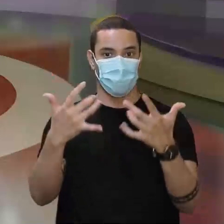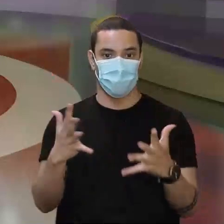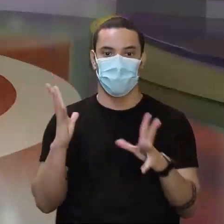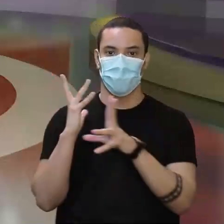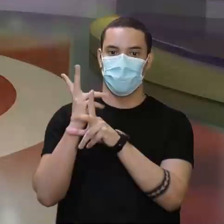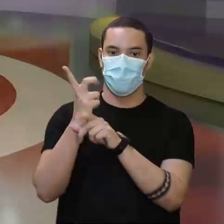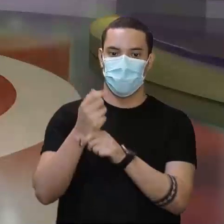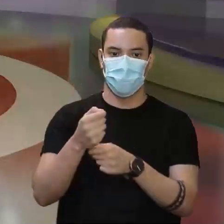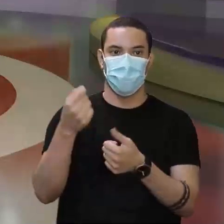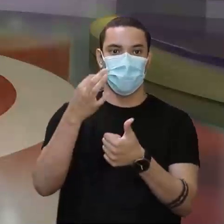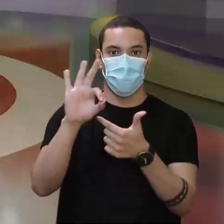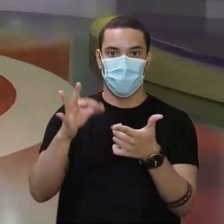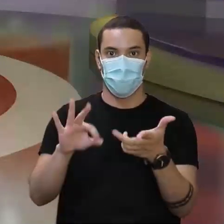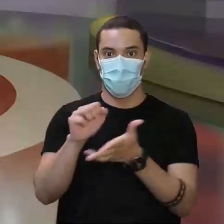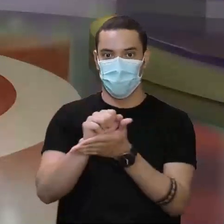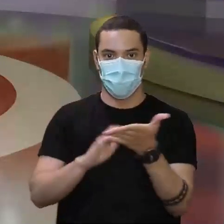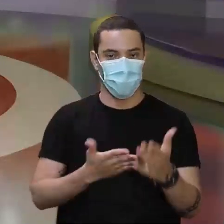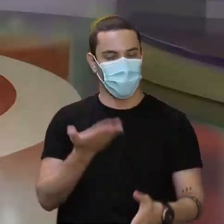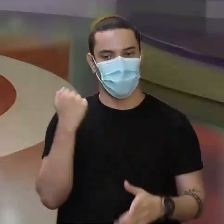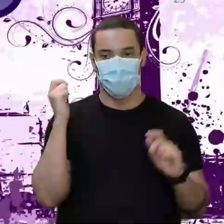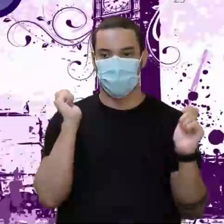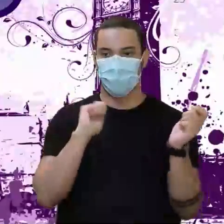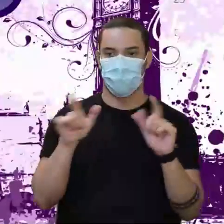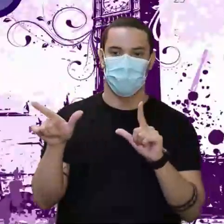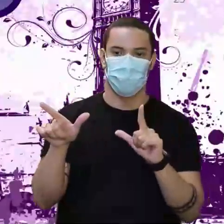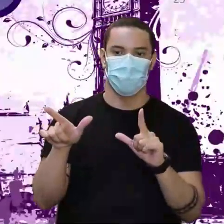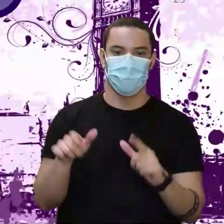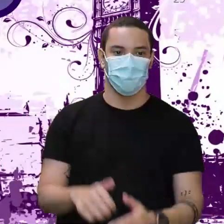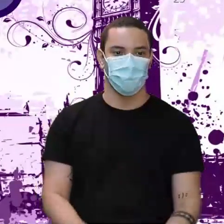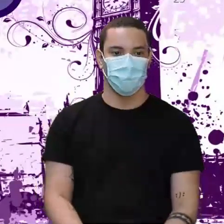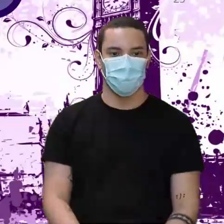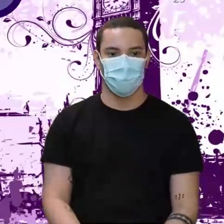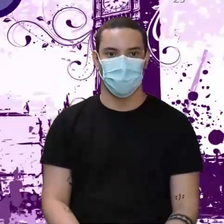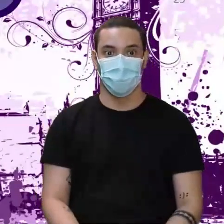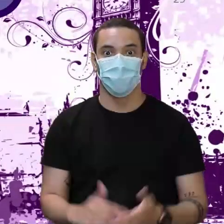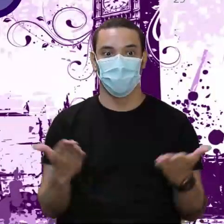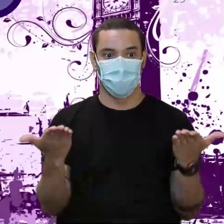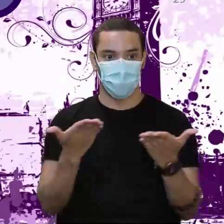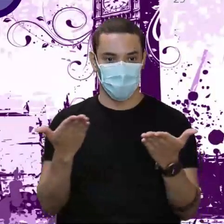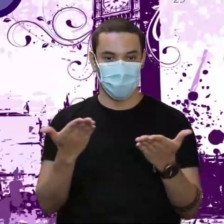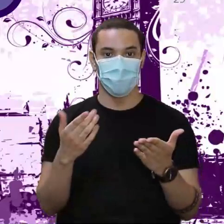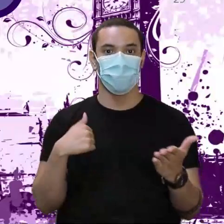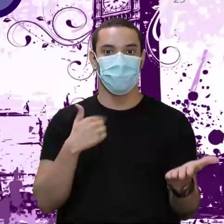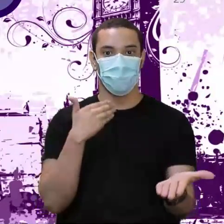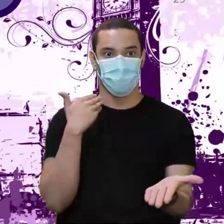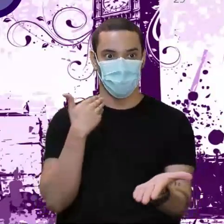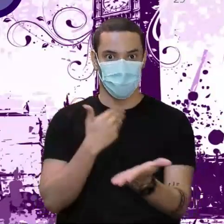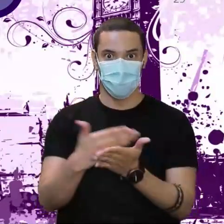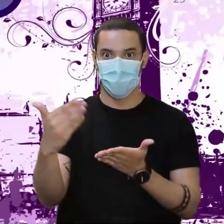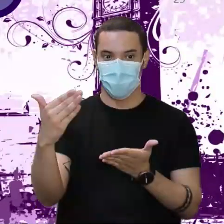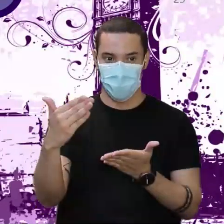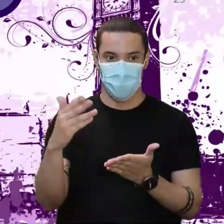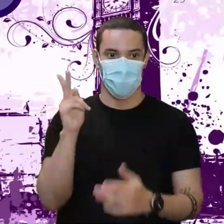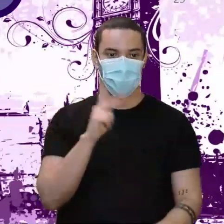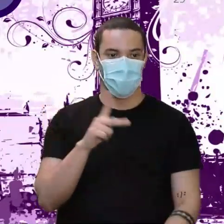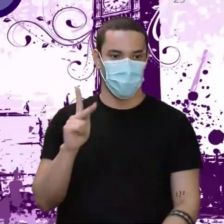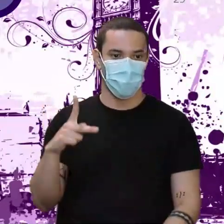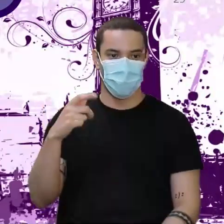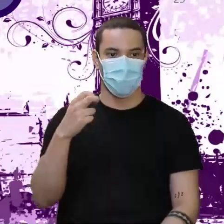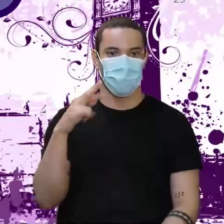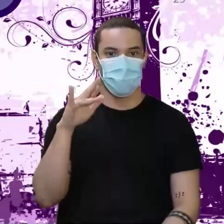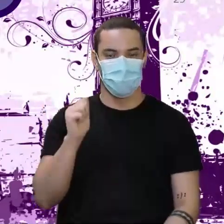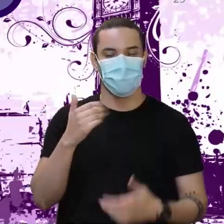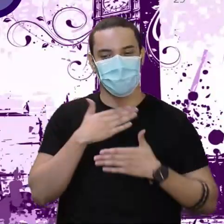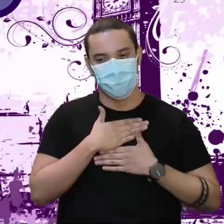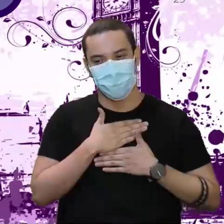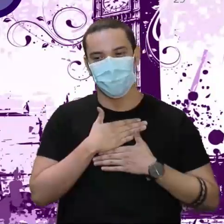and exercise. Vamos lá, let's begin! Olha aí, let's begin! Vamos começar com a teacher Patrícia Recheio. It's a pleasure, é